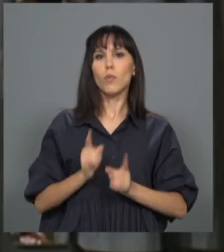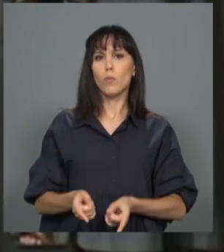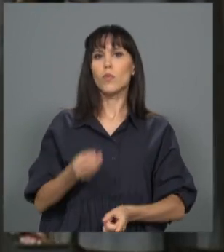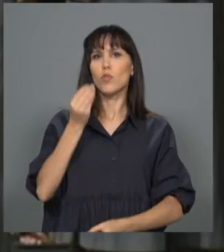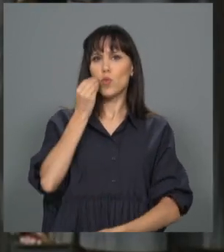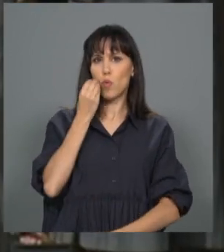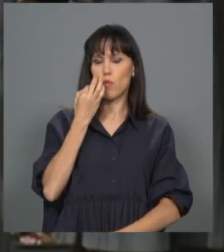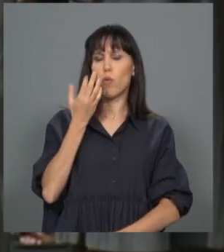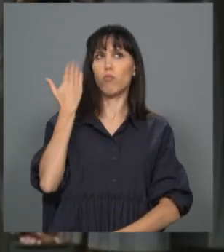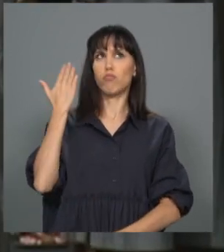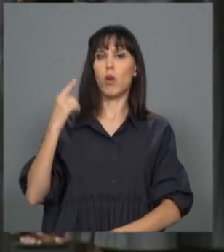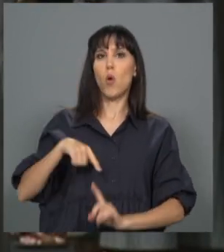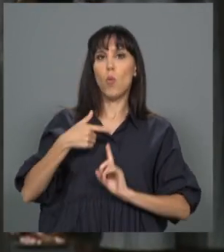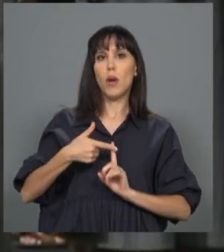em